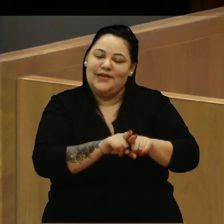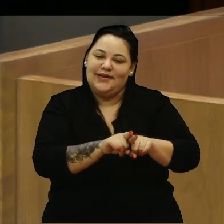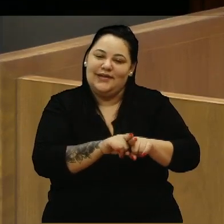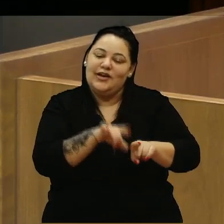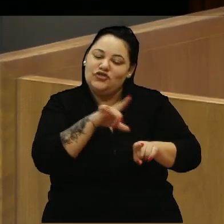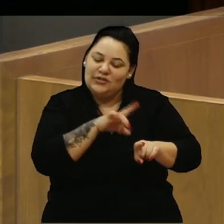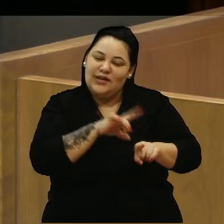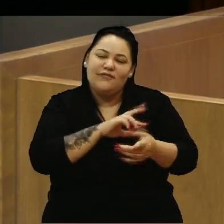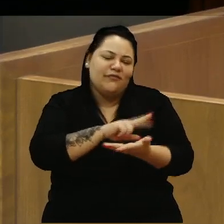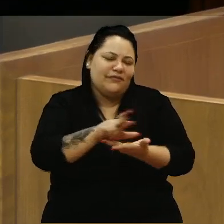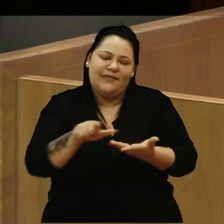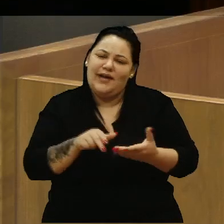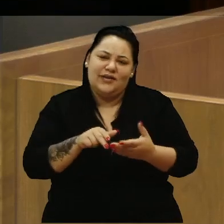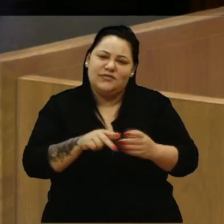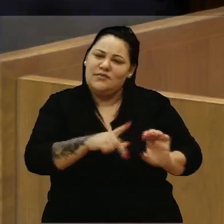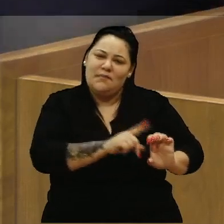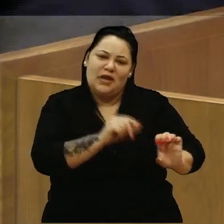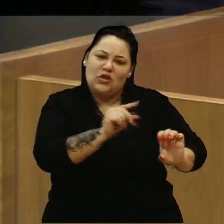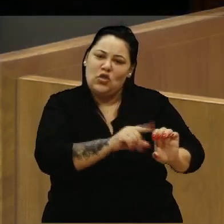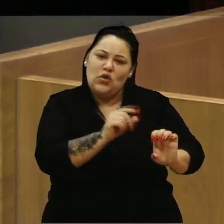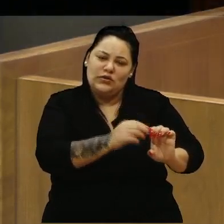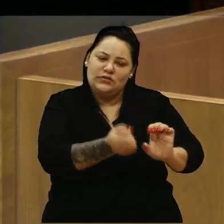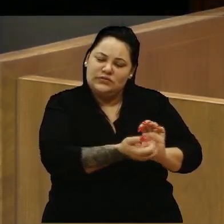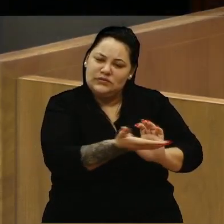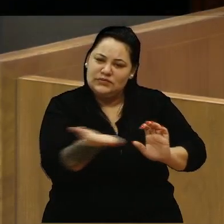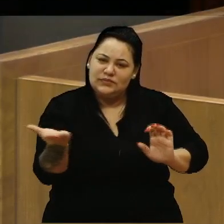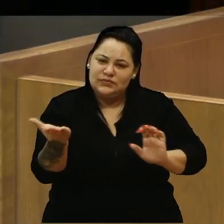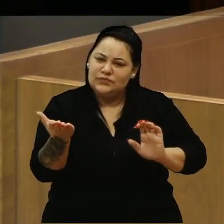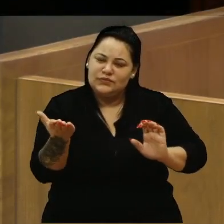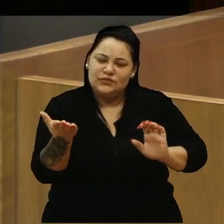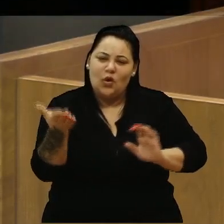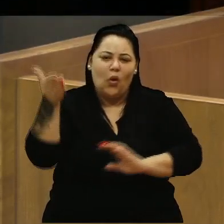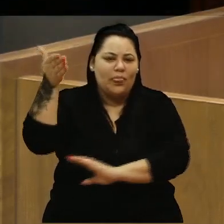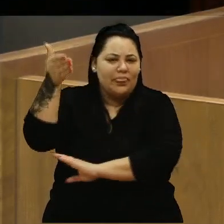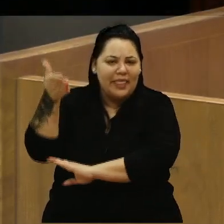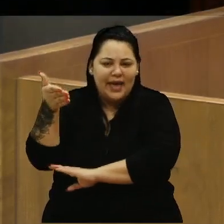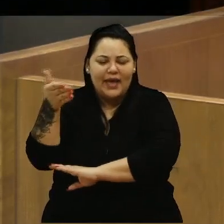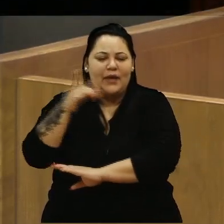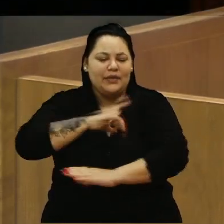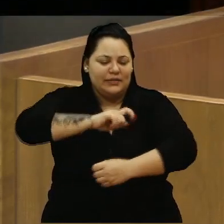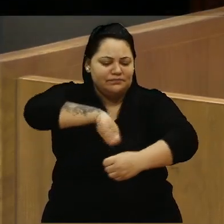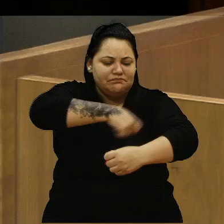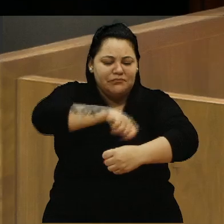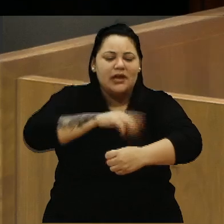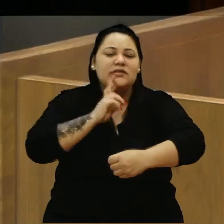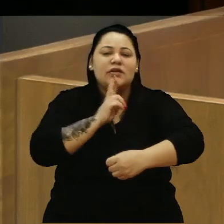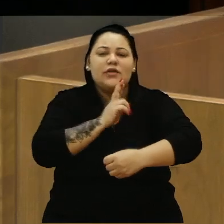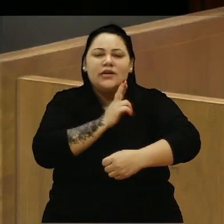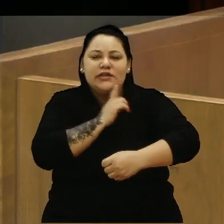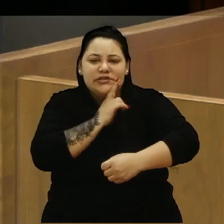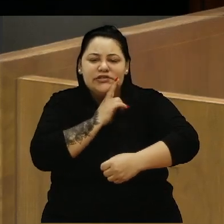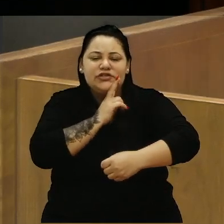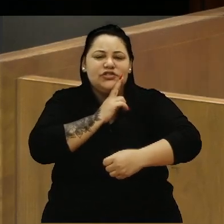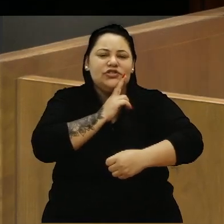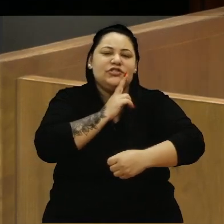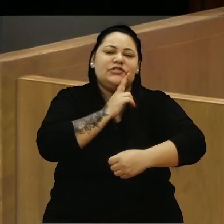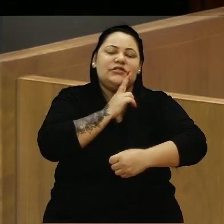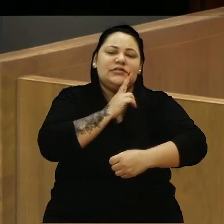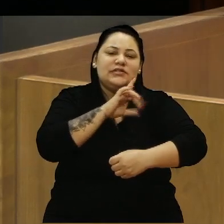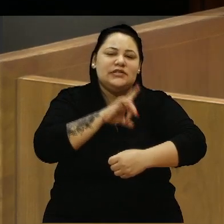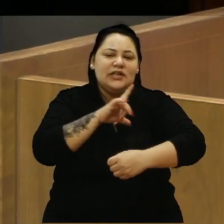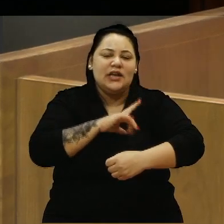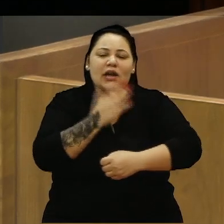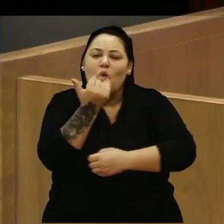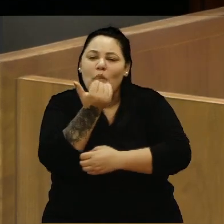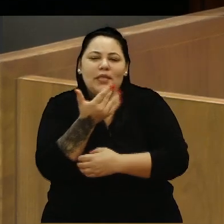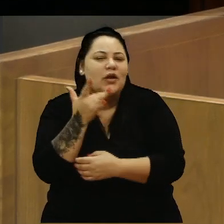que oferecem de tudo um pouco. Hospedarias, cantinas, gastronomia. Então,